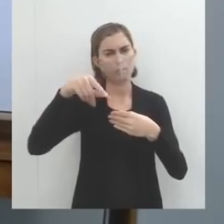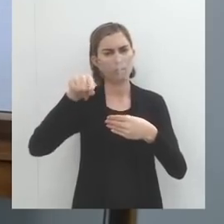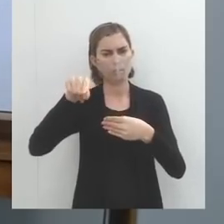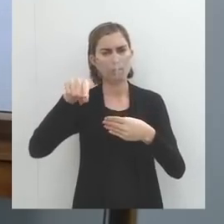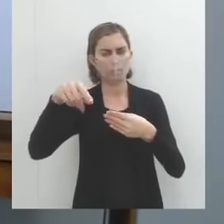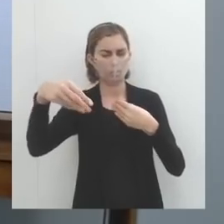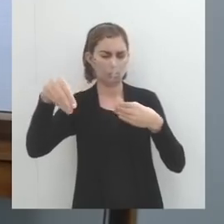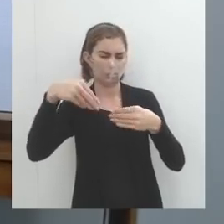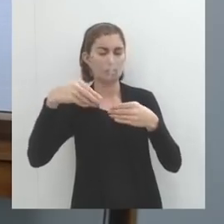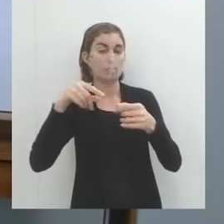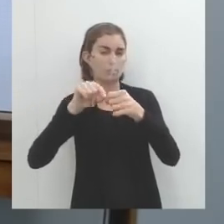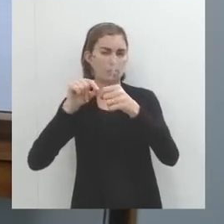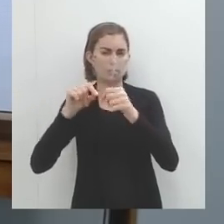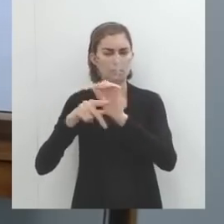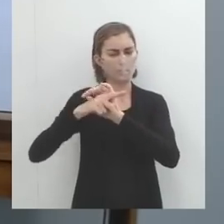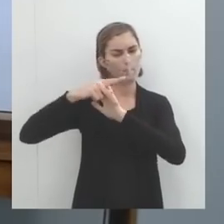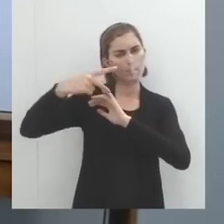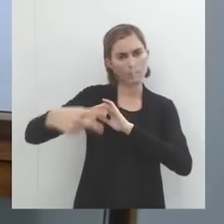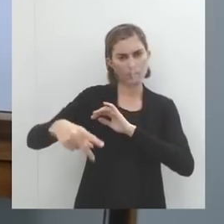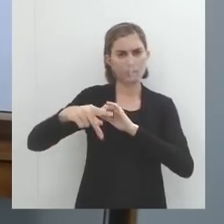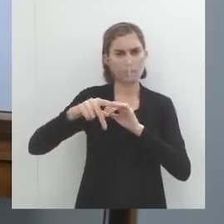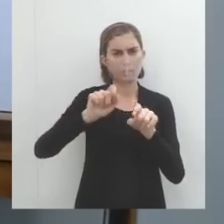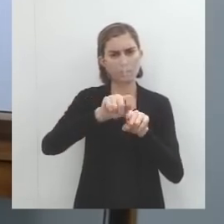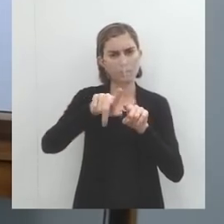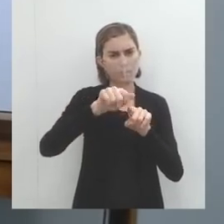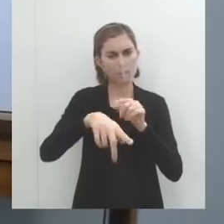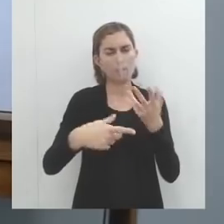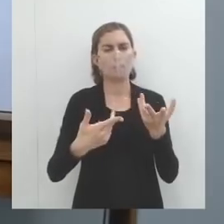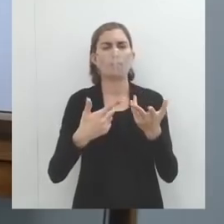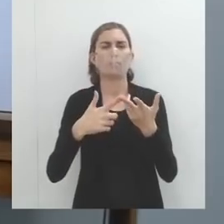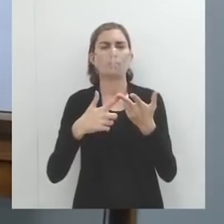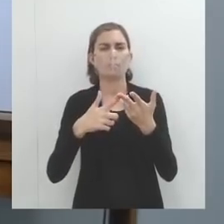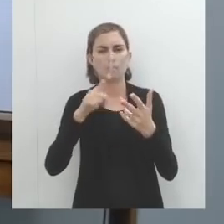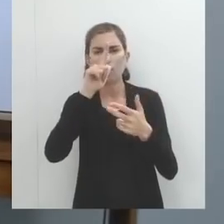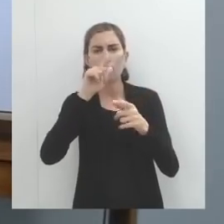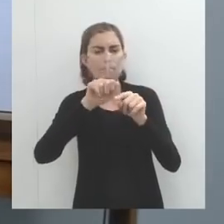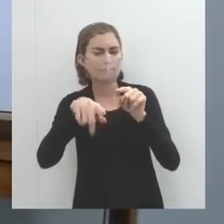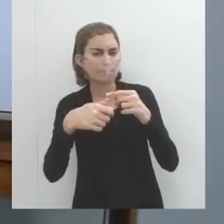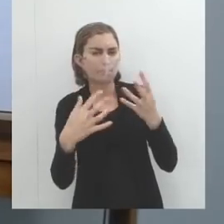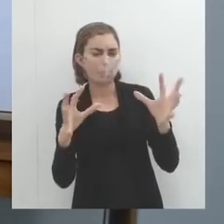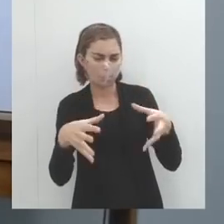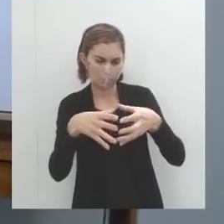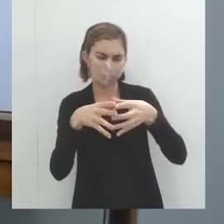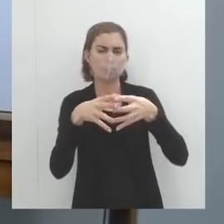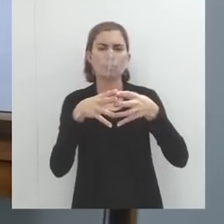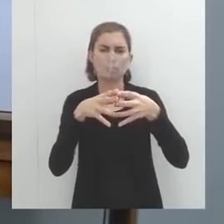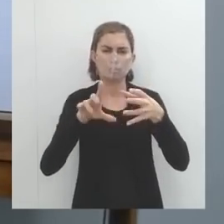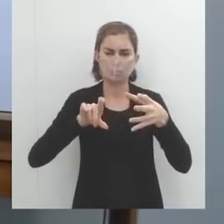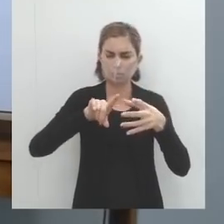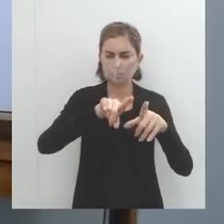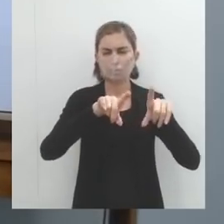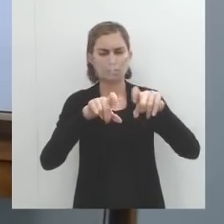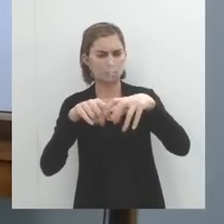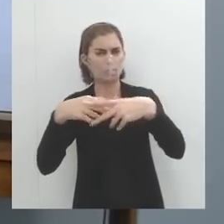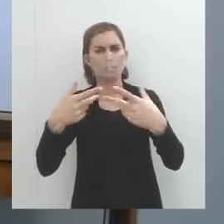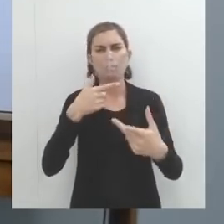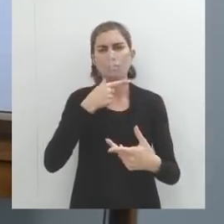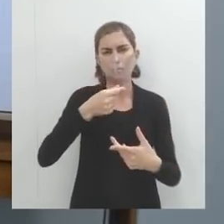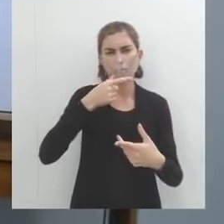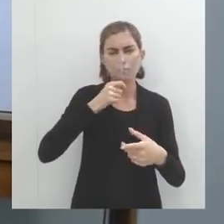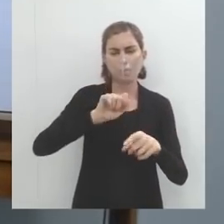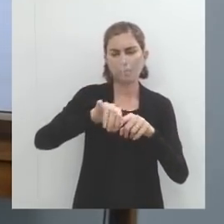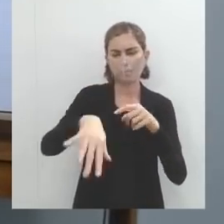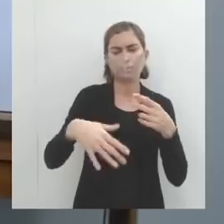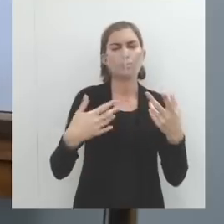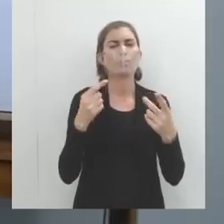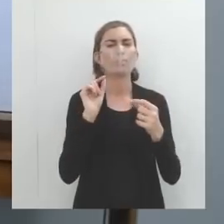esse líquido que vai fazer parte do sêmen, porque assim, o sêmen é um conjunto, tá? O sêmen que o homem ejacula